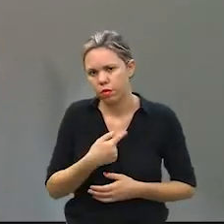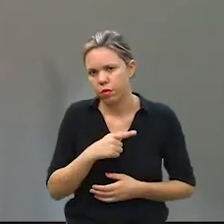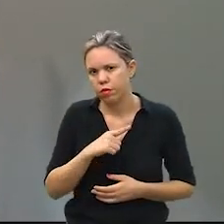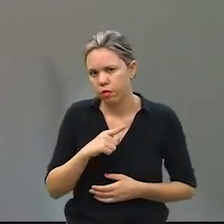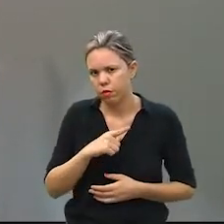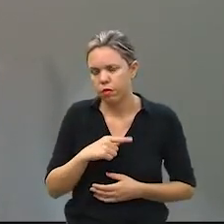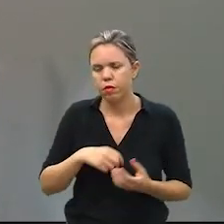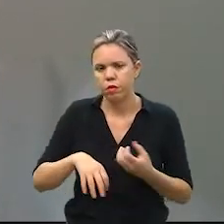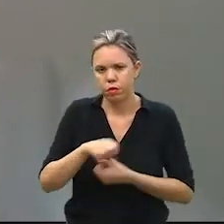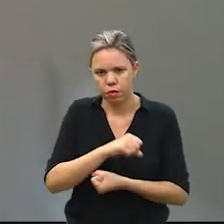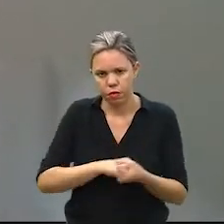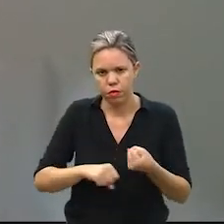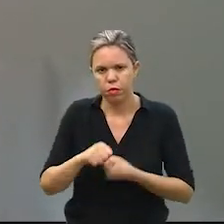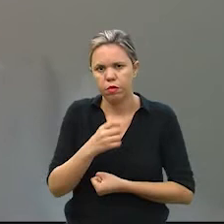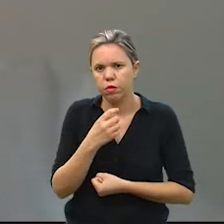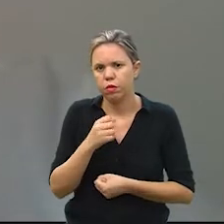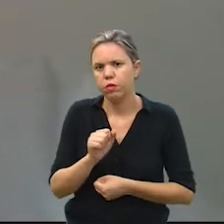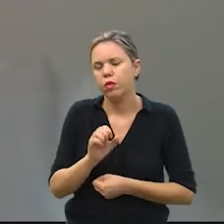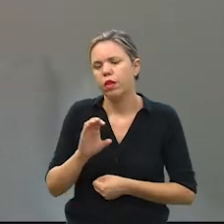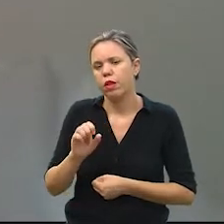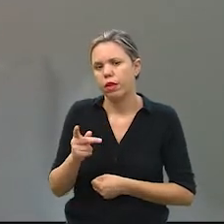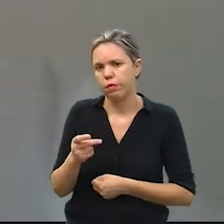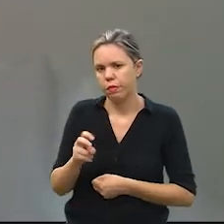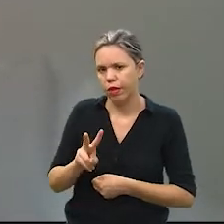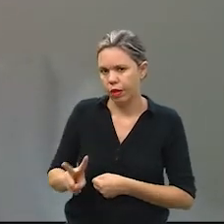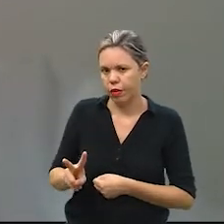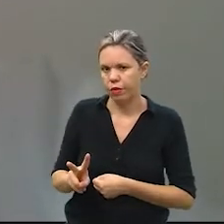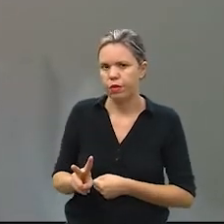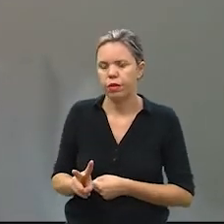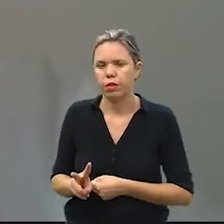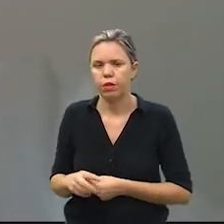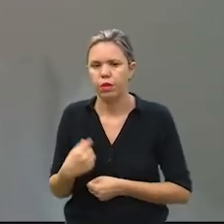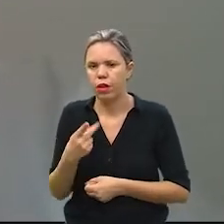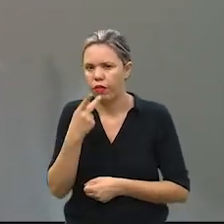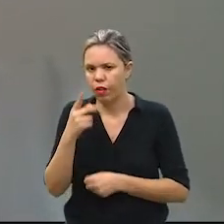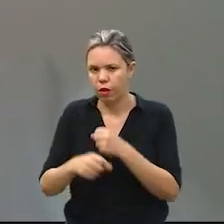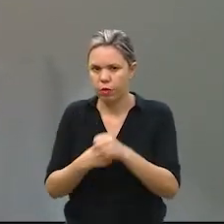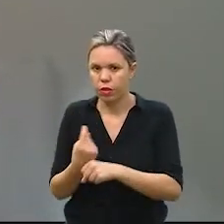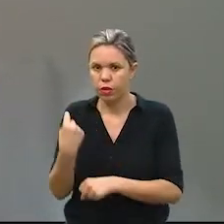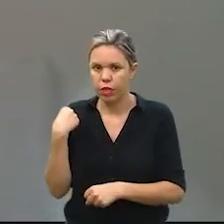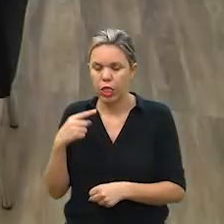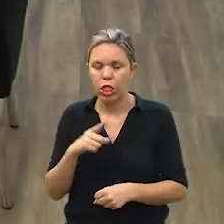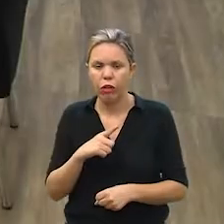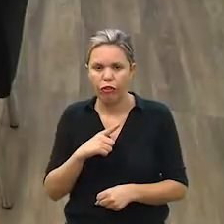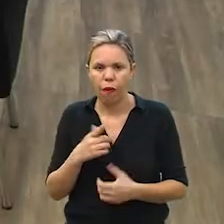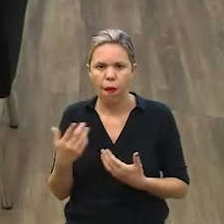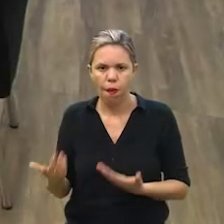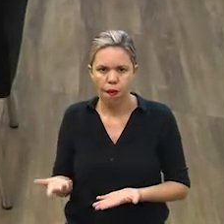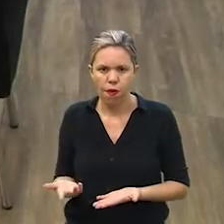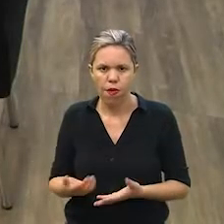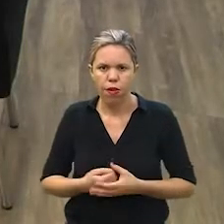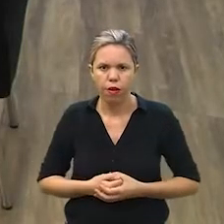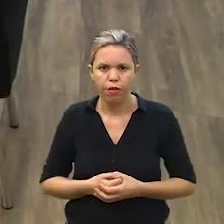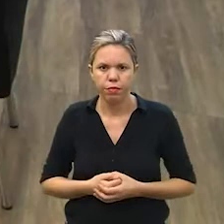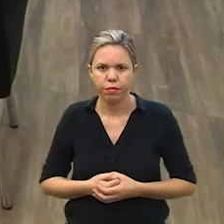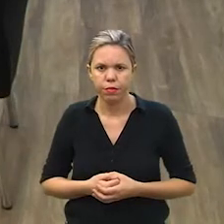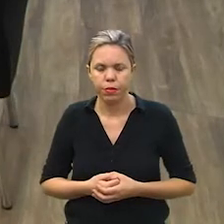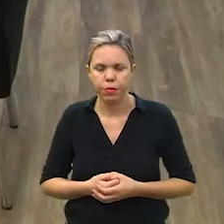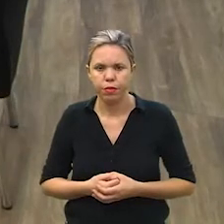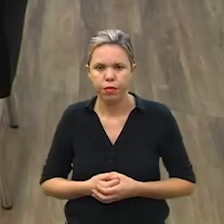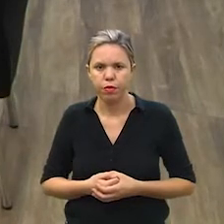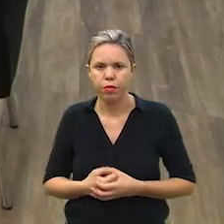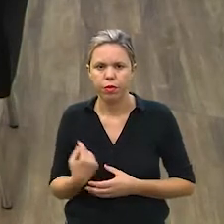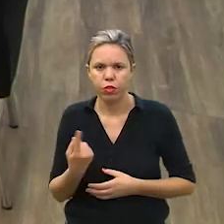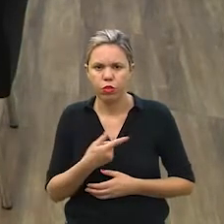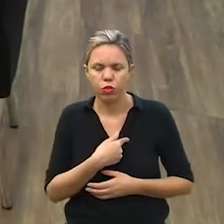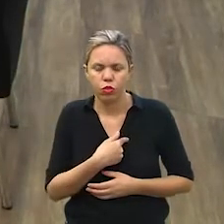uma sustentabilidade do Camprev. Isso nós fizemos no ano passado. Nós tomamos, bem dizer, um banho de água